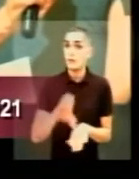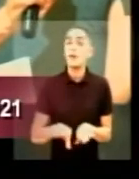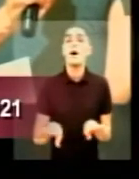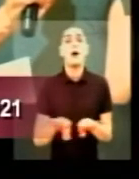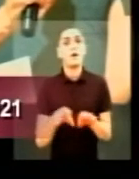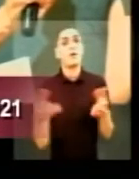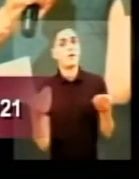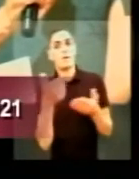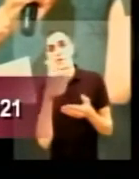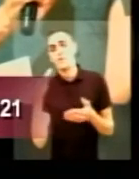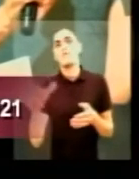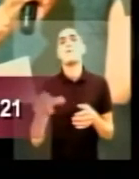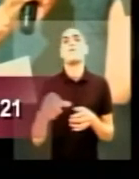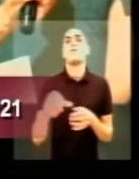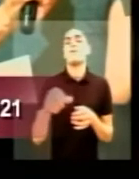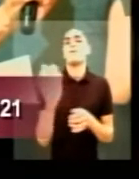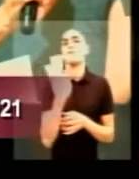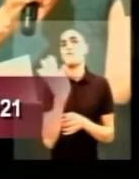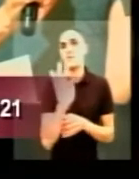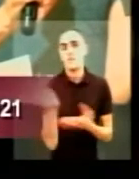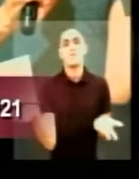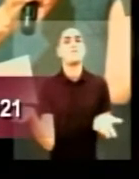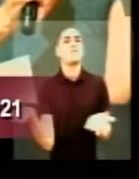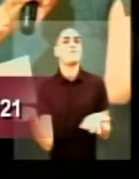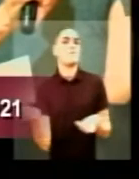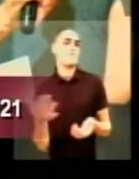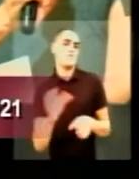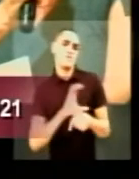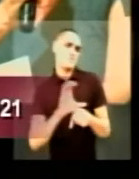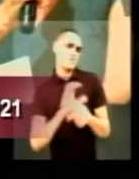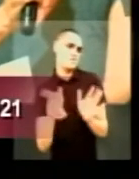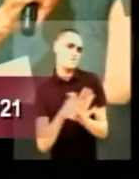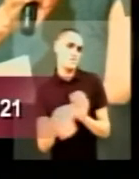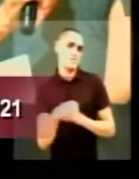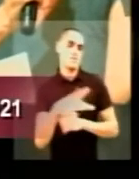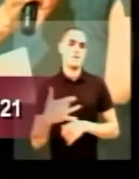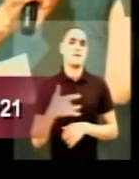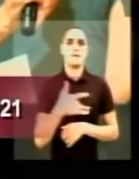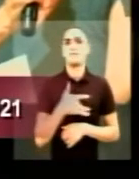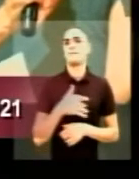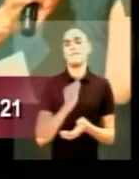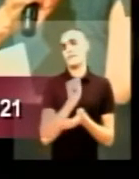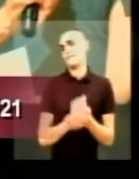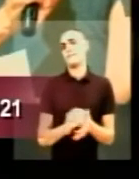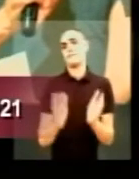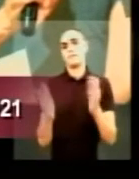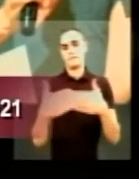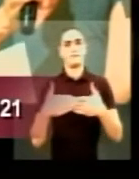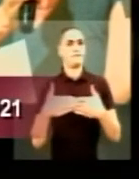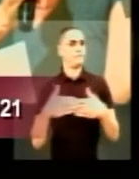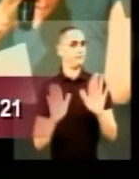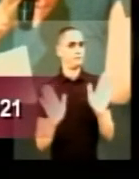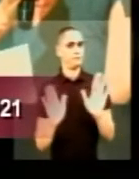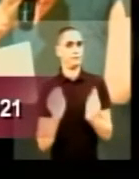os cursos da área de saúde, eles estão com as aulas e atividades presenciais suspensas na fase laranja.